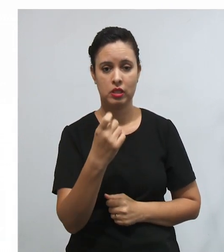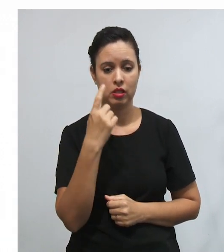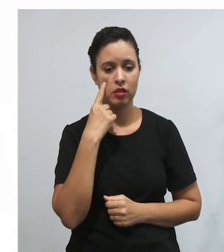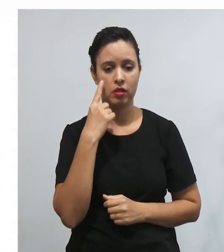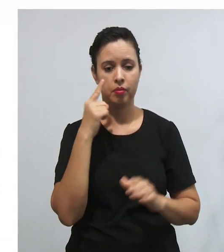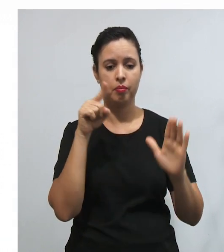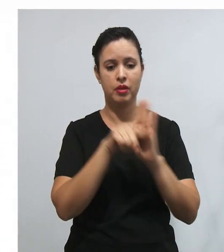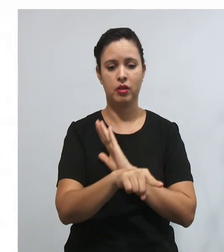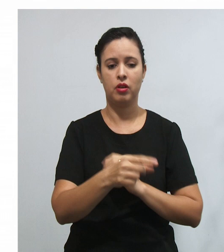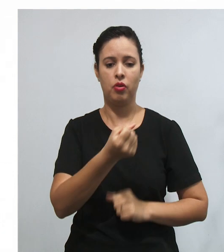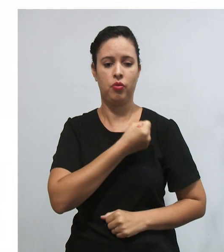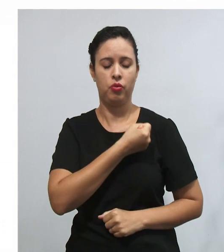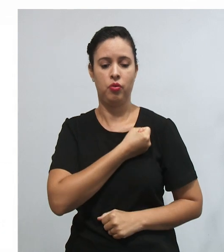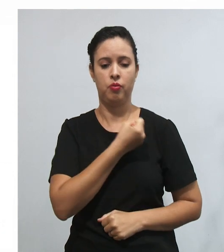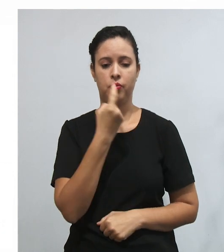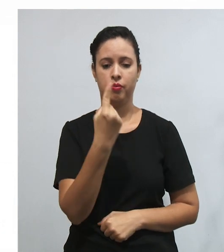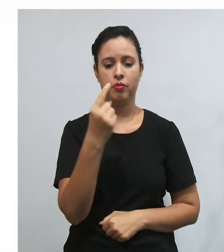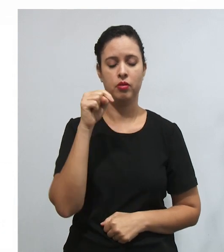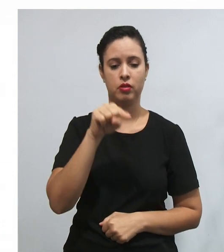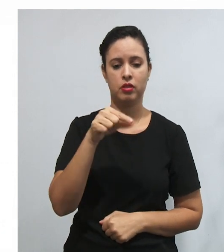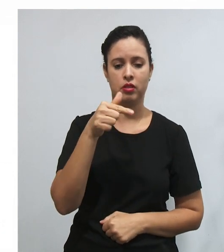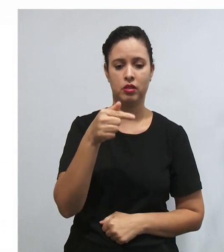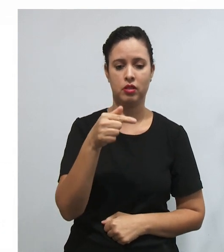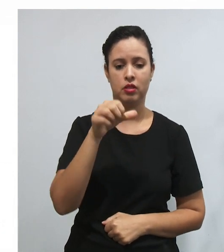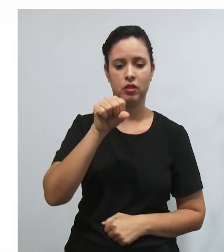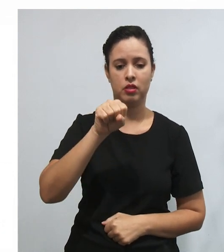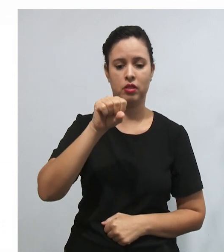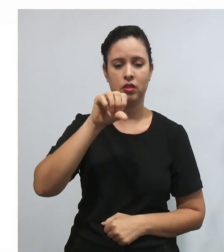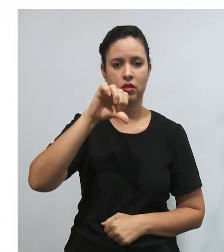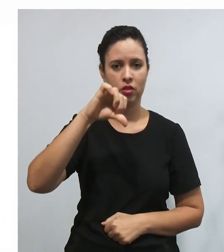O número 1789 sozinho